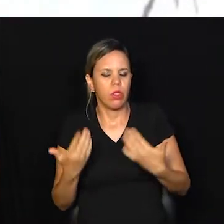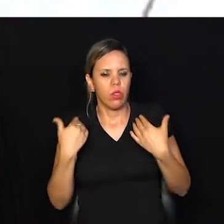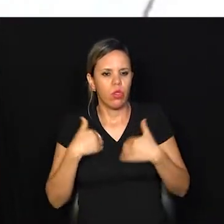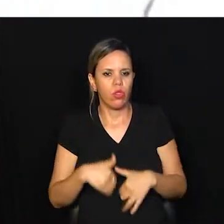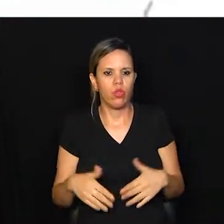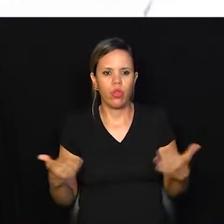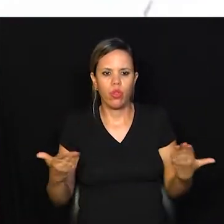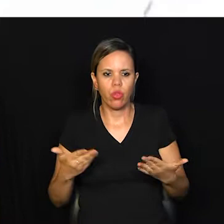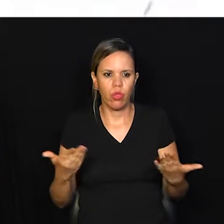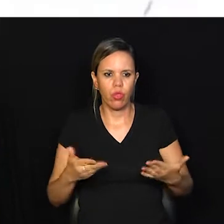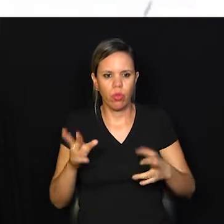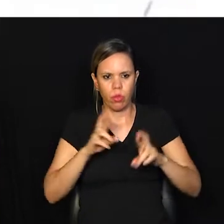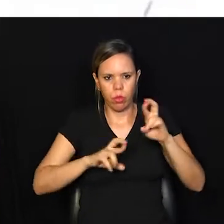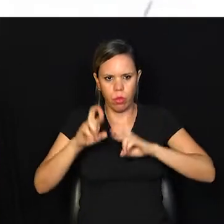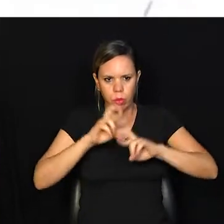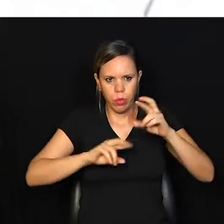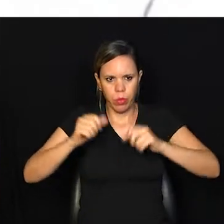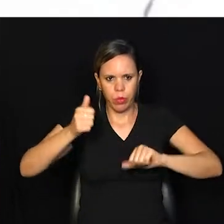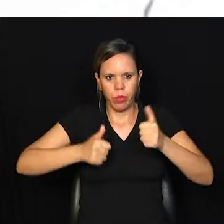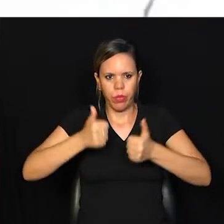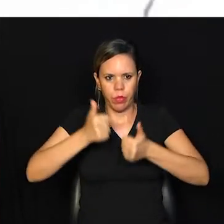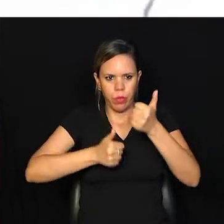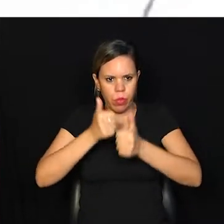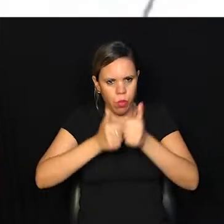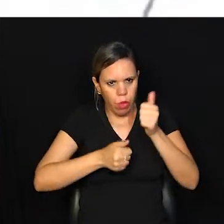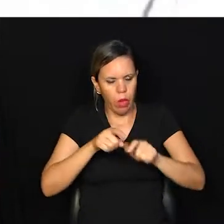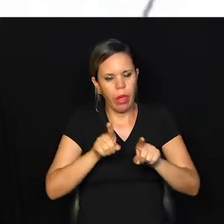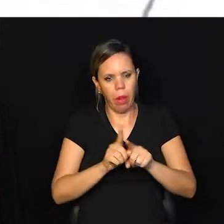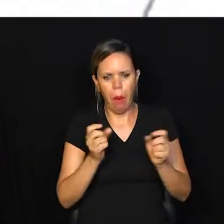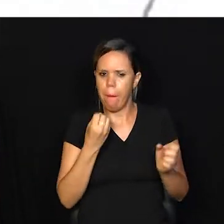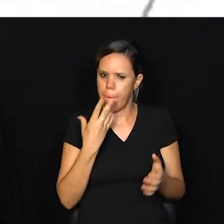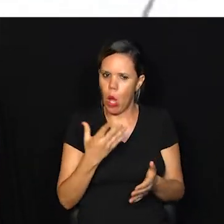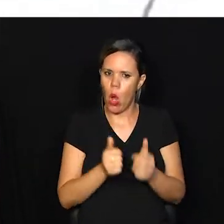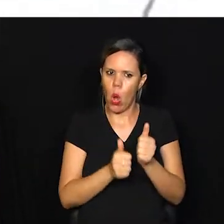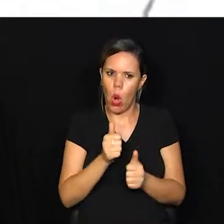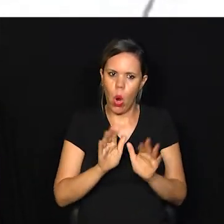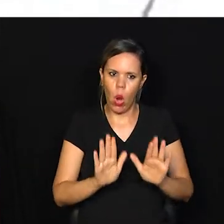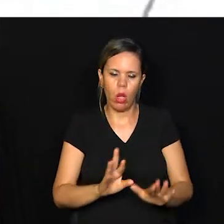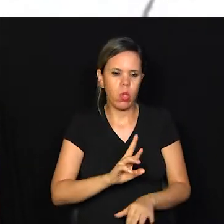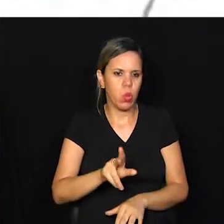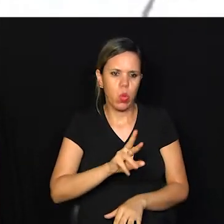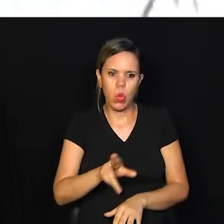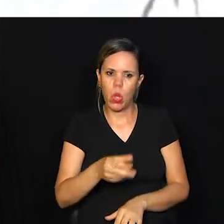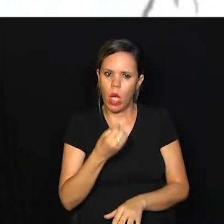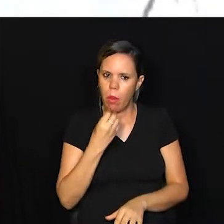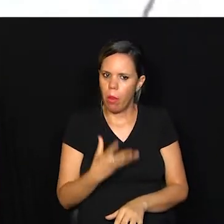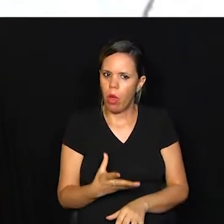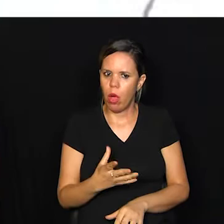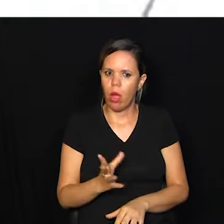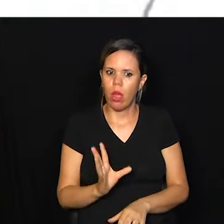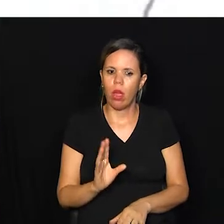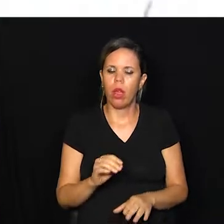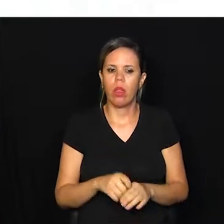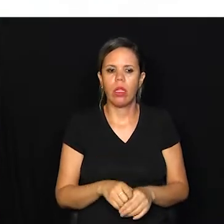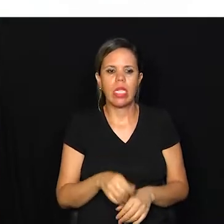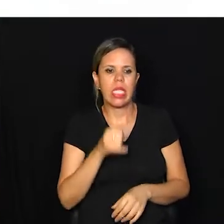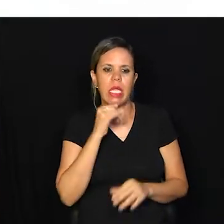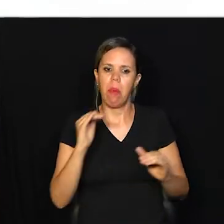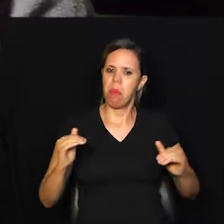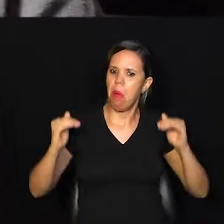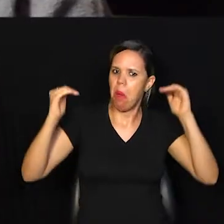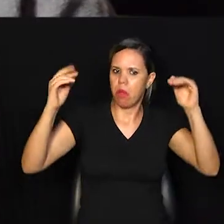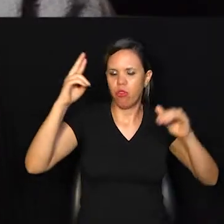e hoje, a gente analisando o futebol, é bom para jogar futebol. Mas não é bom para estar nos cargos de